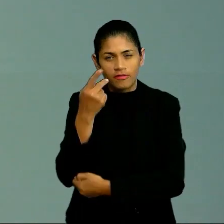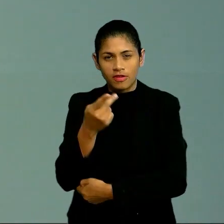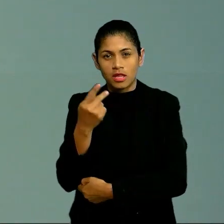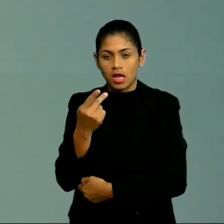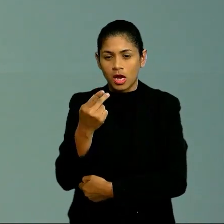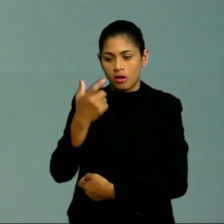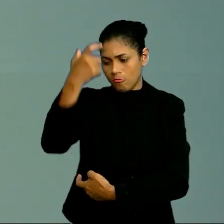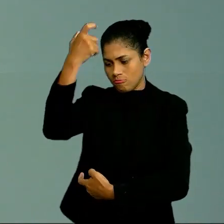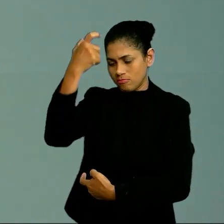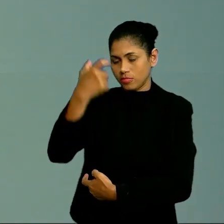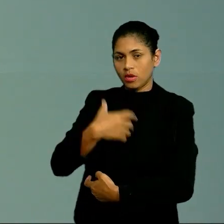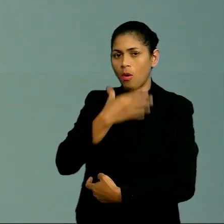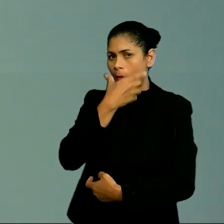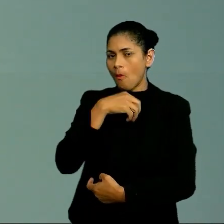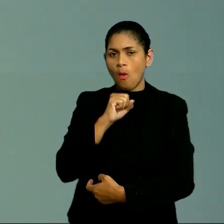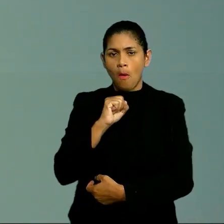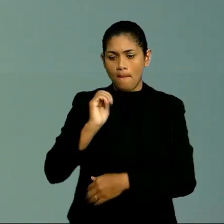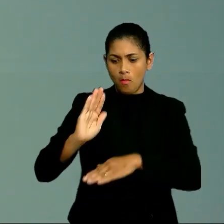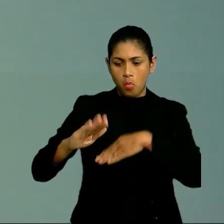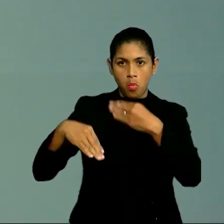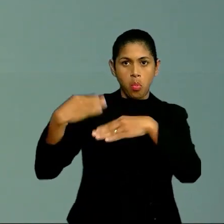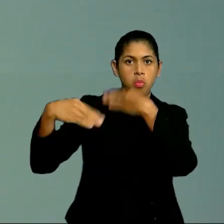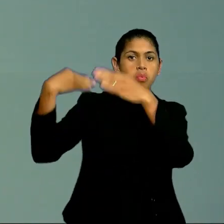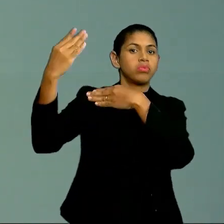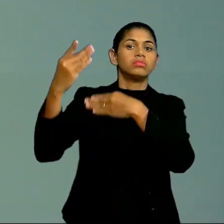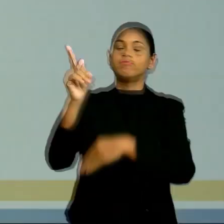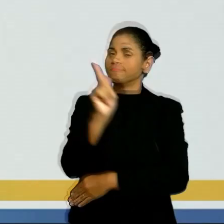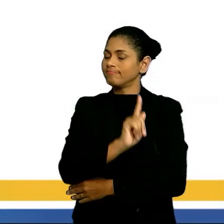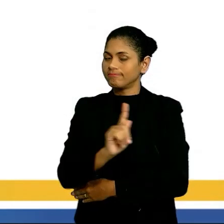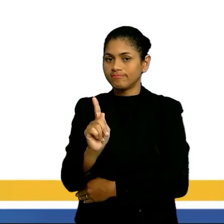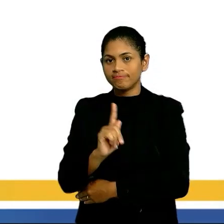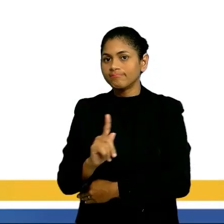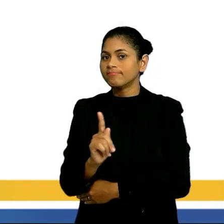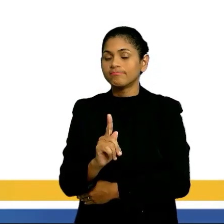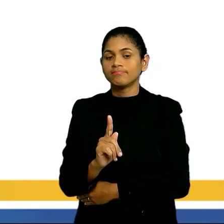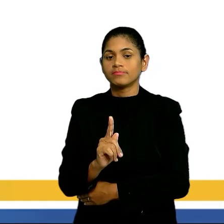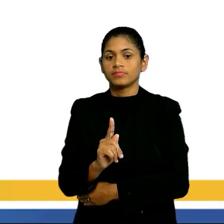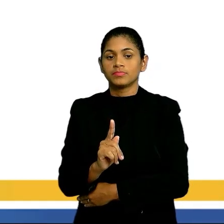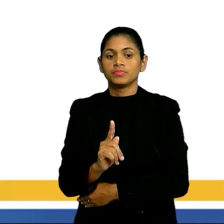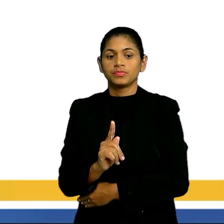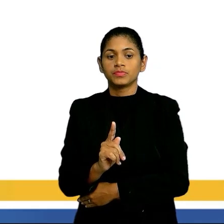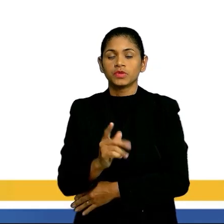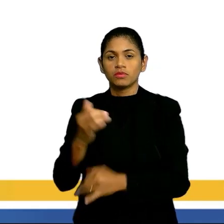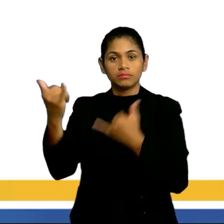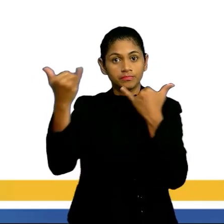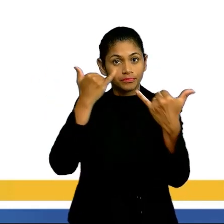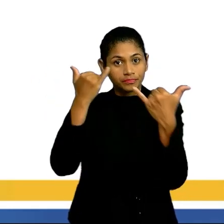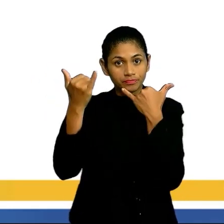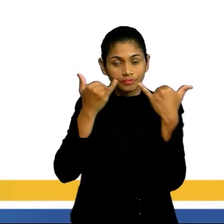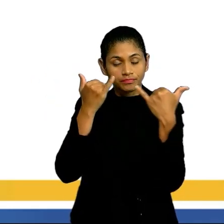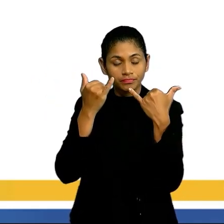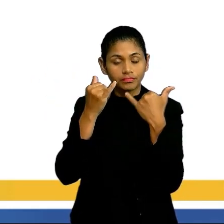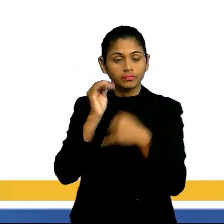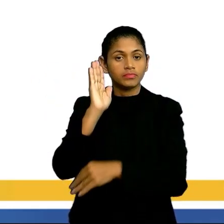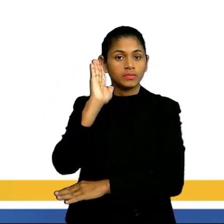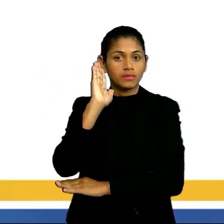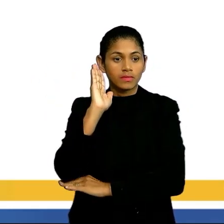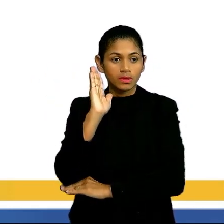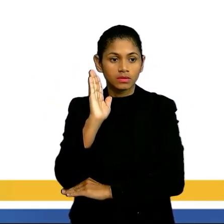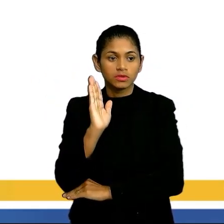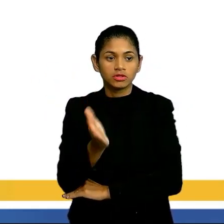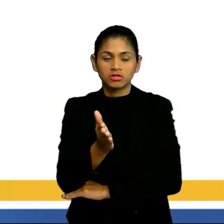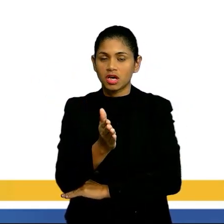mais evoluído. Não existe o mais evoluído, não, tá? Então, com essa informação, pessoal, a gente já